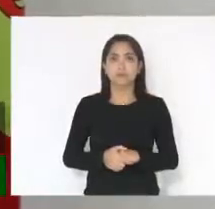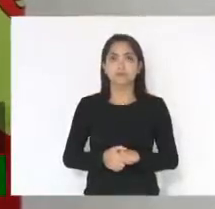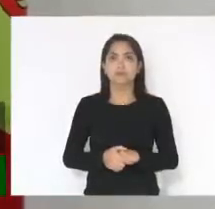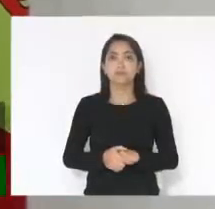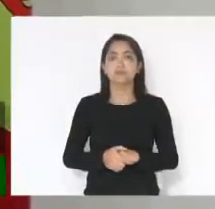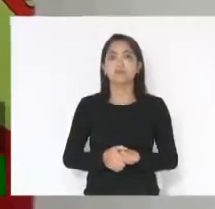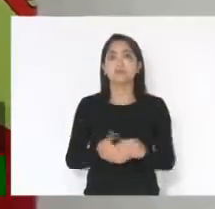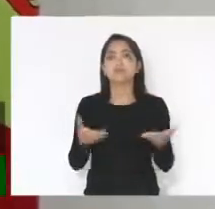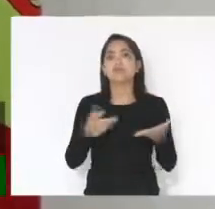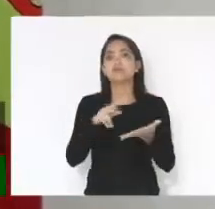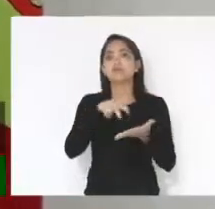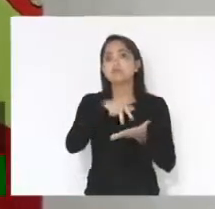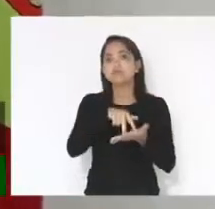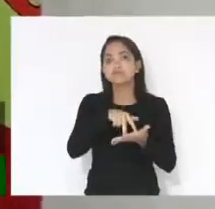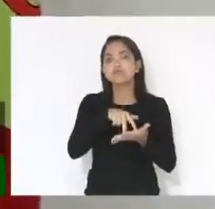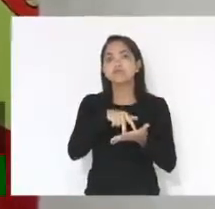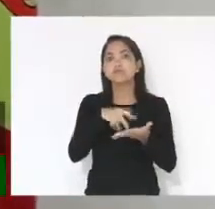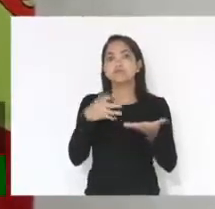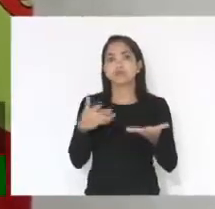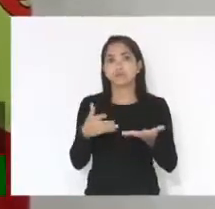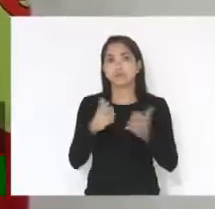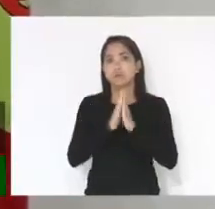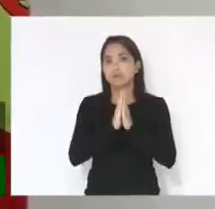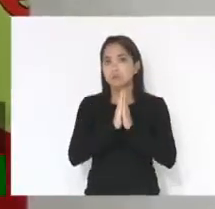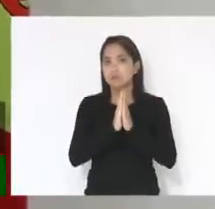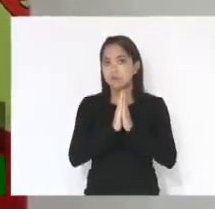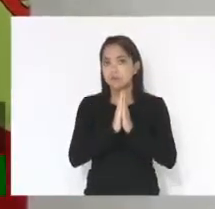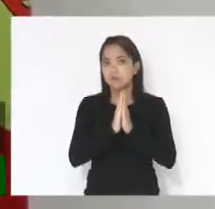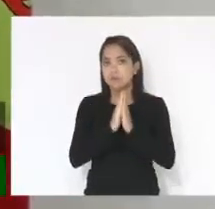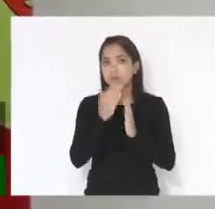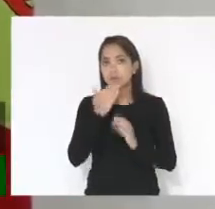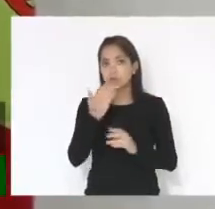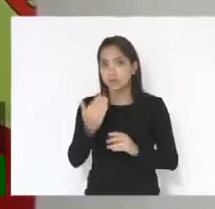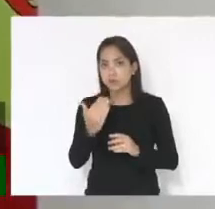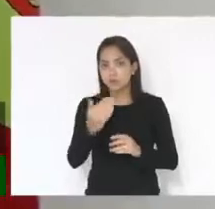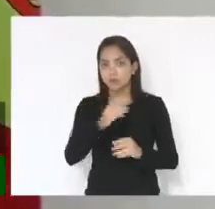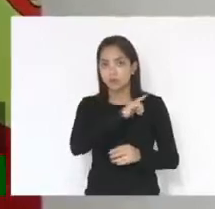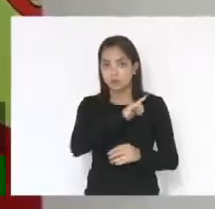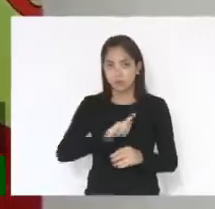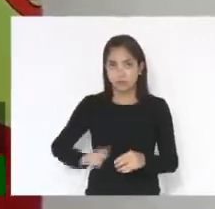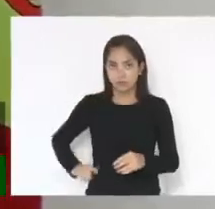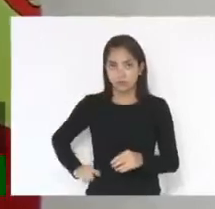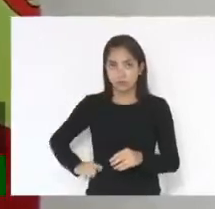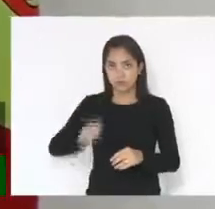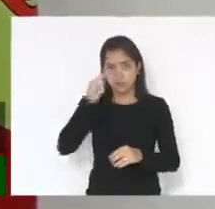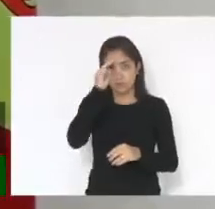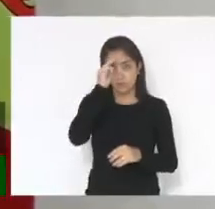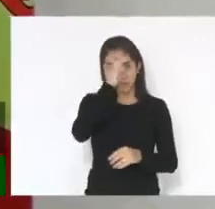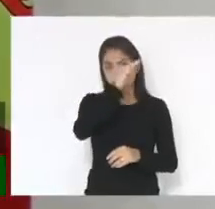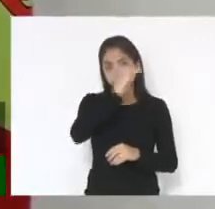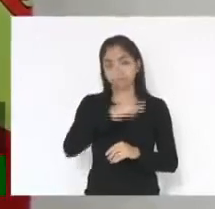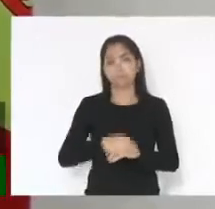venho à tribuna para fazer um apelo ao governador Carlos